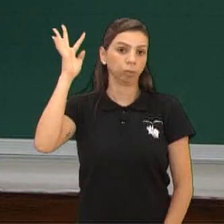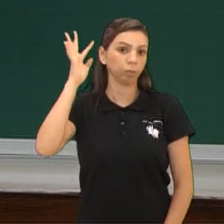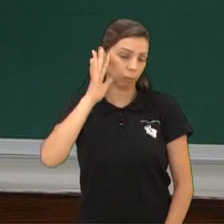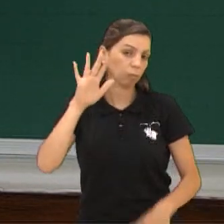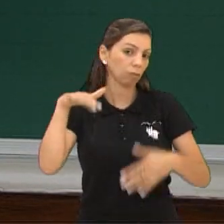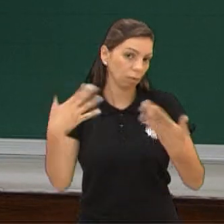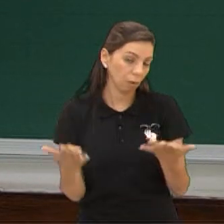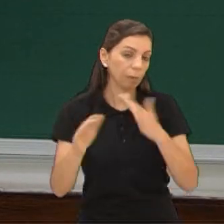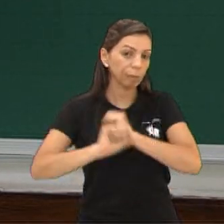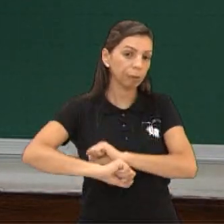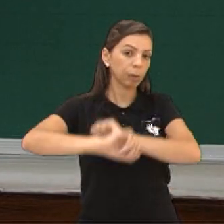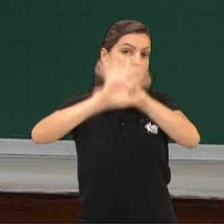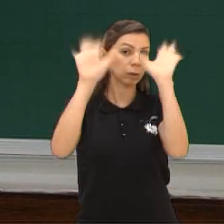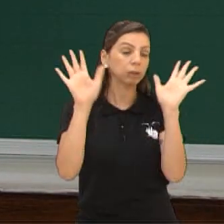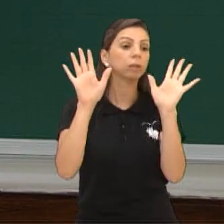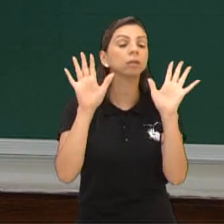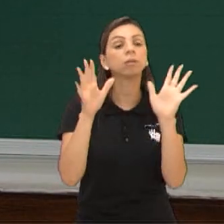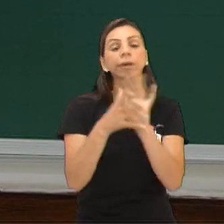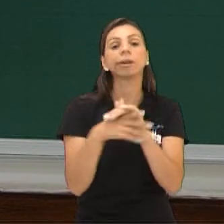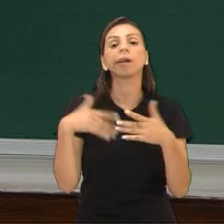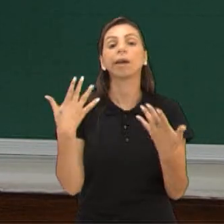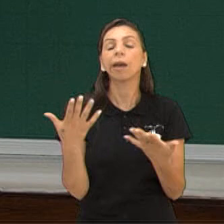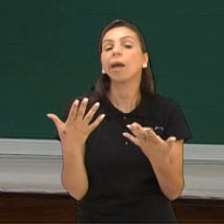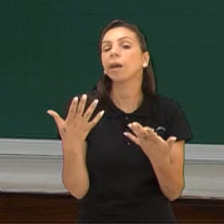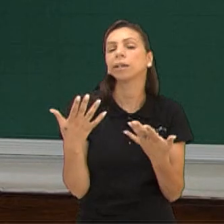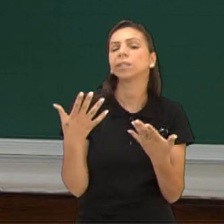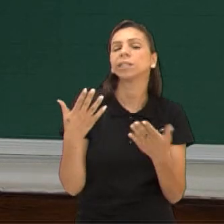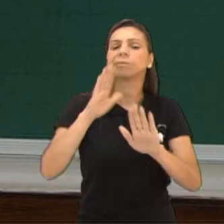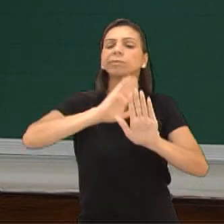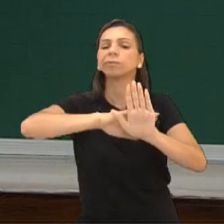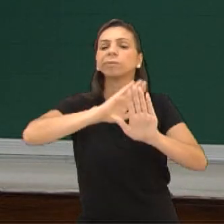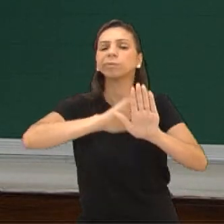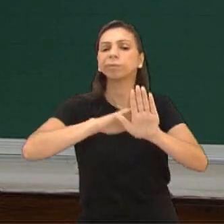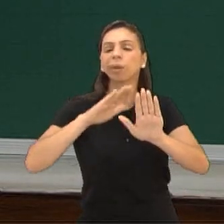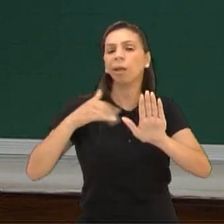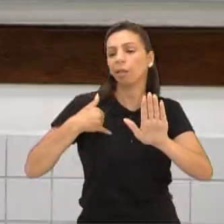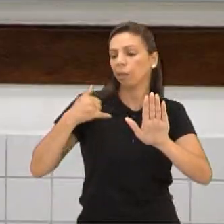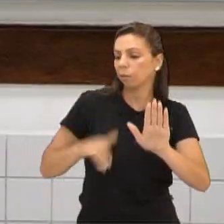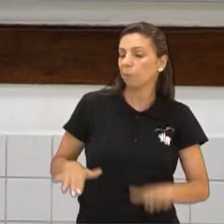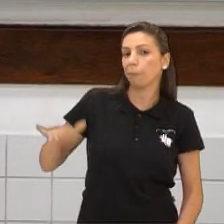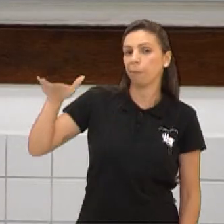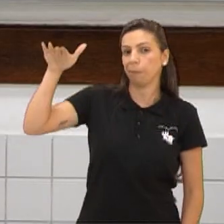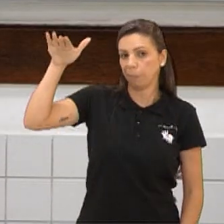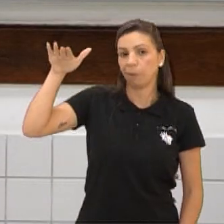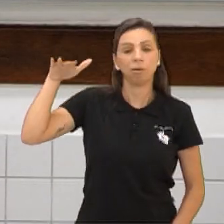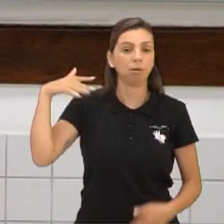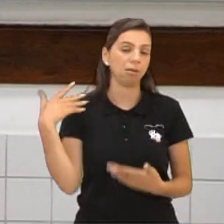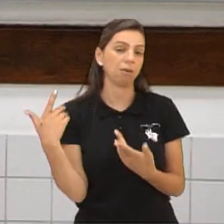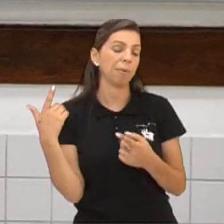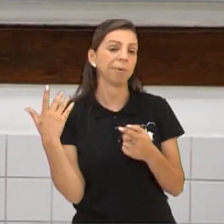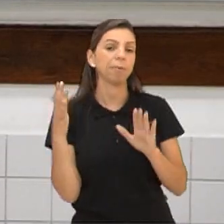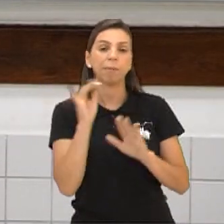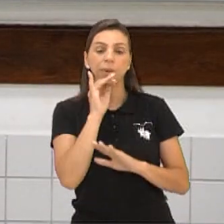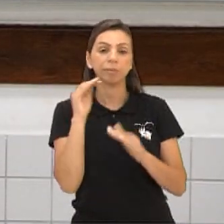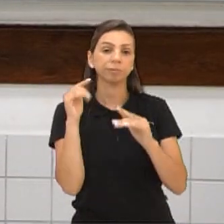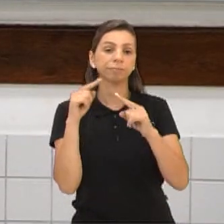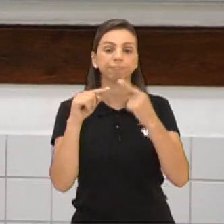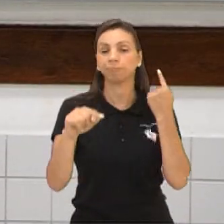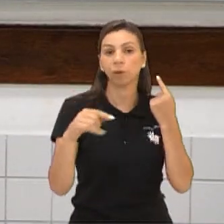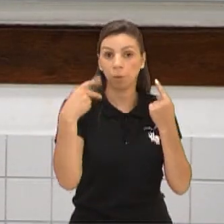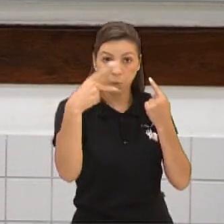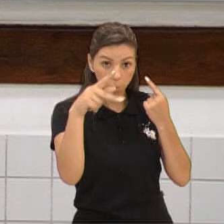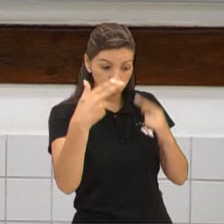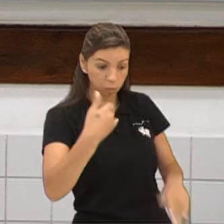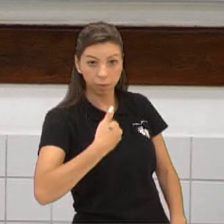nada mais é do que sair de uma idade de incapacidade, que seria a menoridade. E isso aqui não tem a ver exatamente com a sua